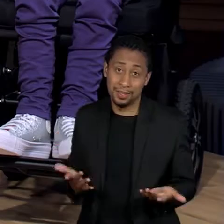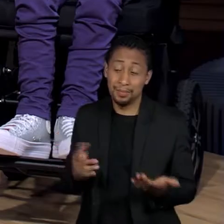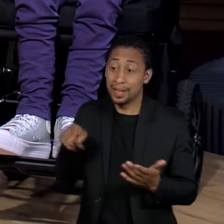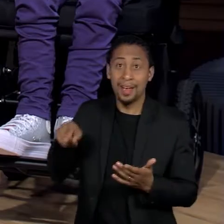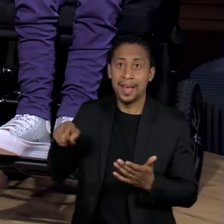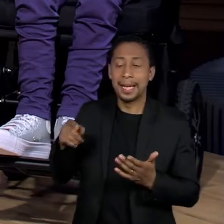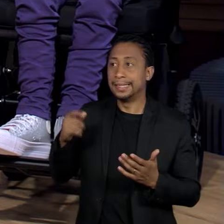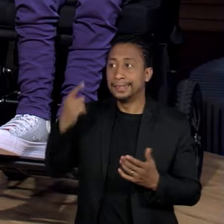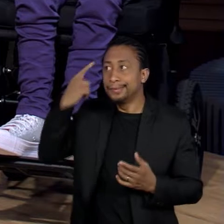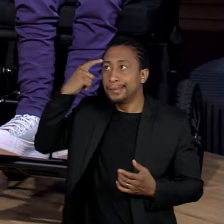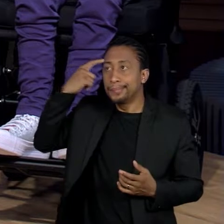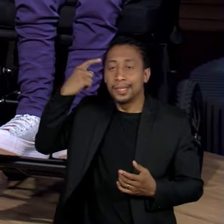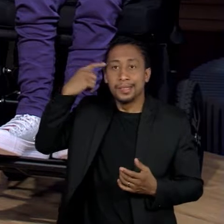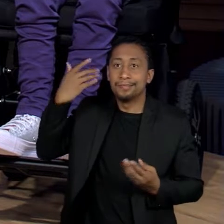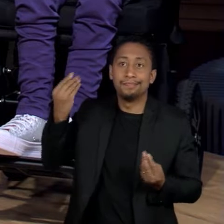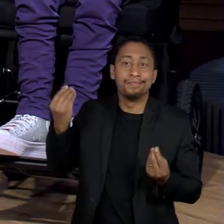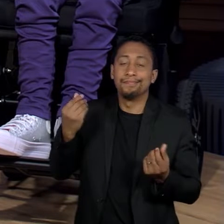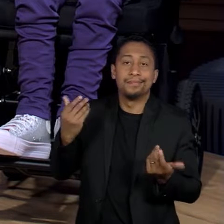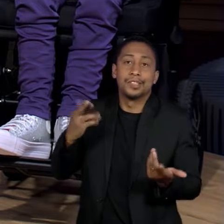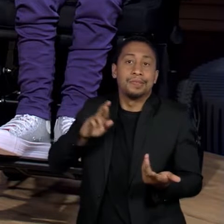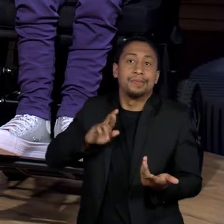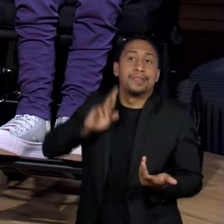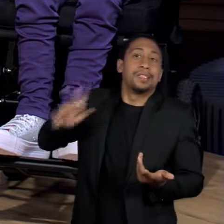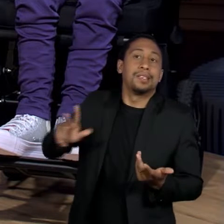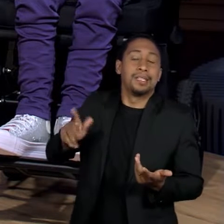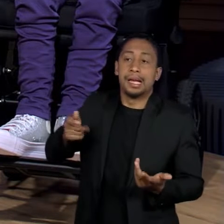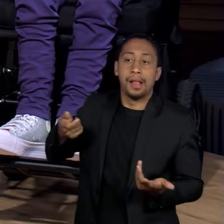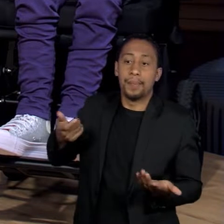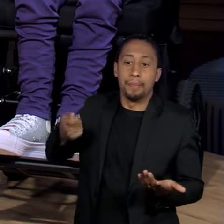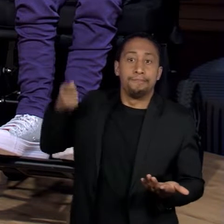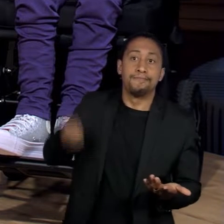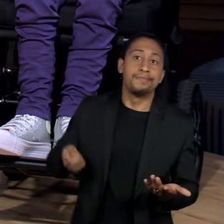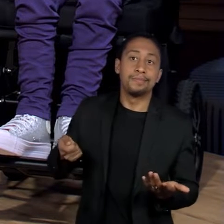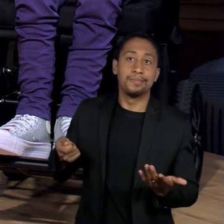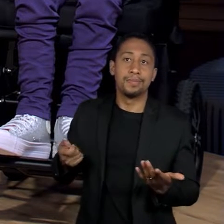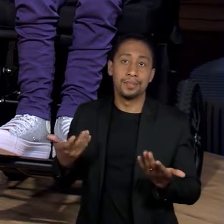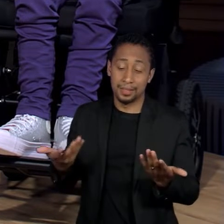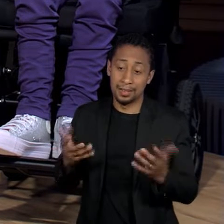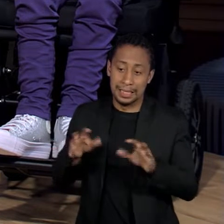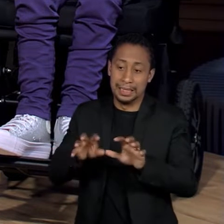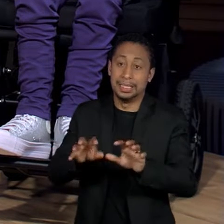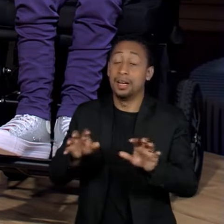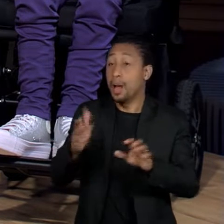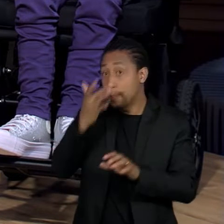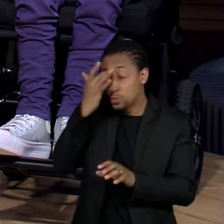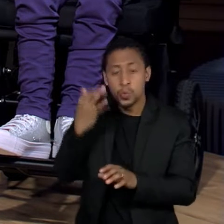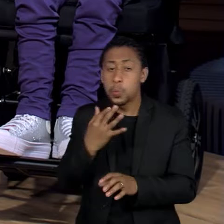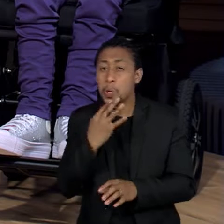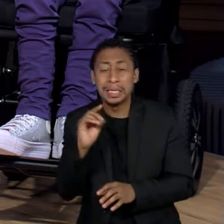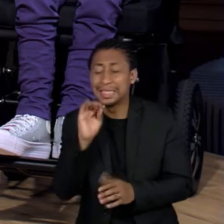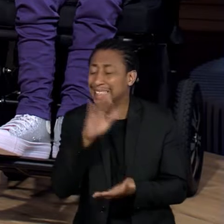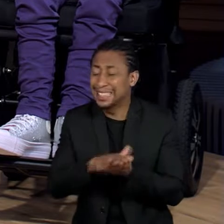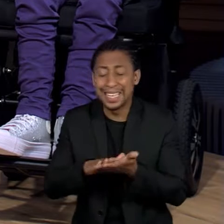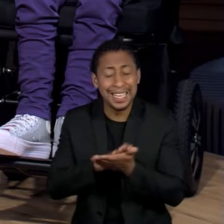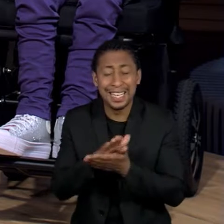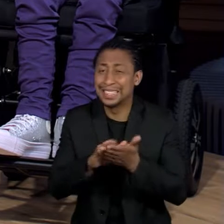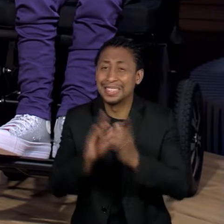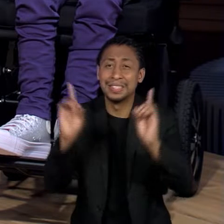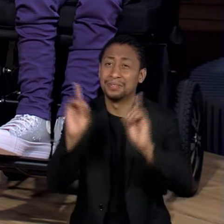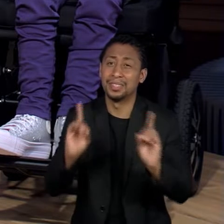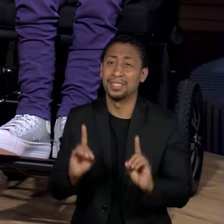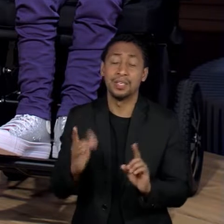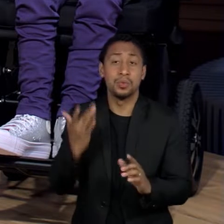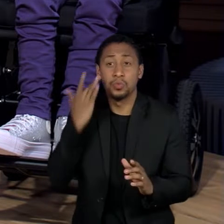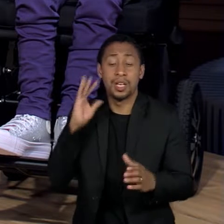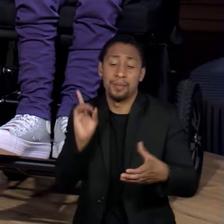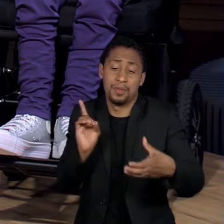a nossa própria existência, ela é tão abjeta para aquela pessoa que ela não conviveria conosco.